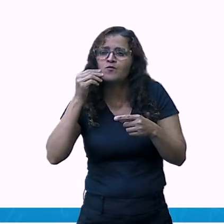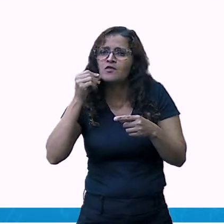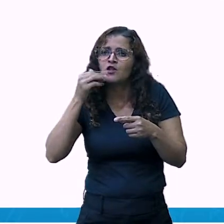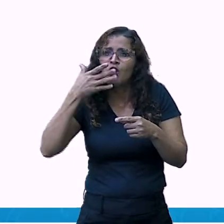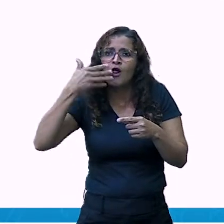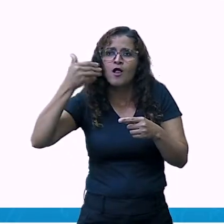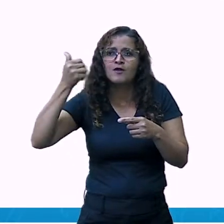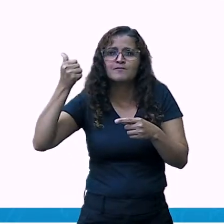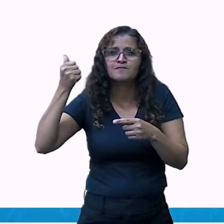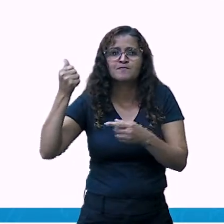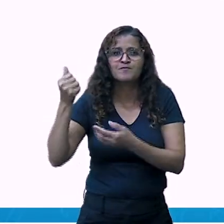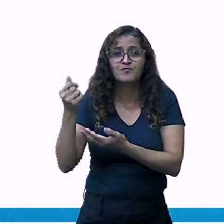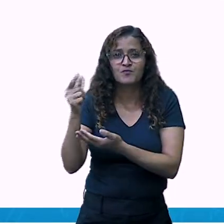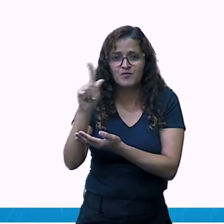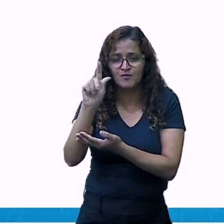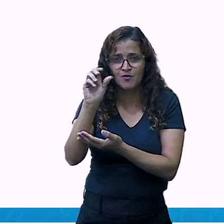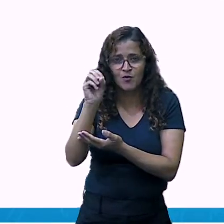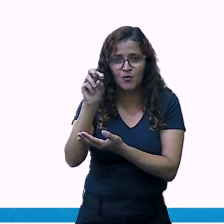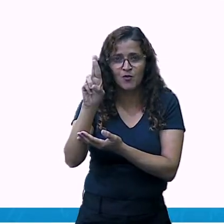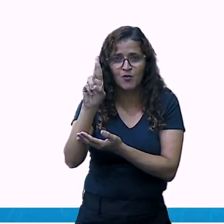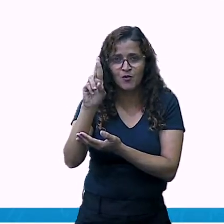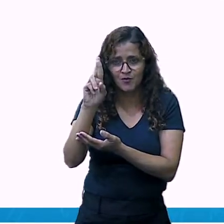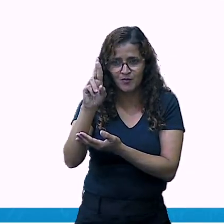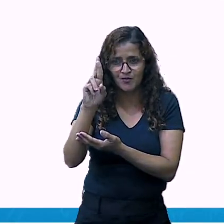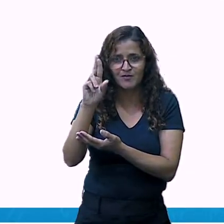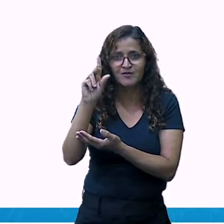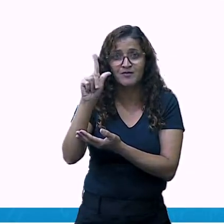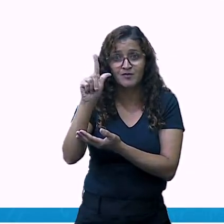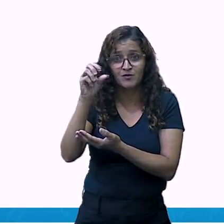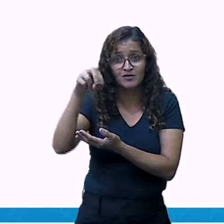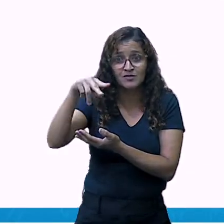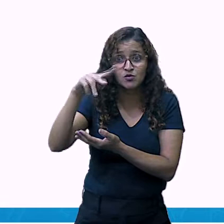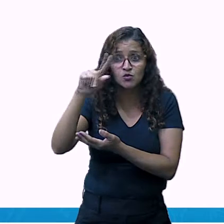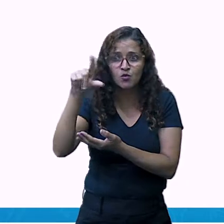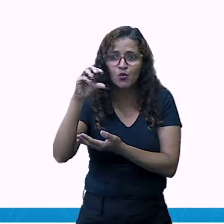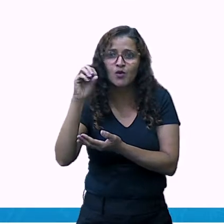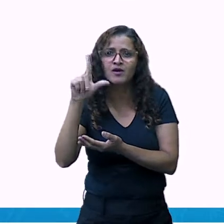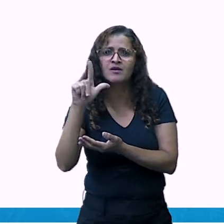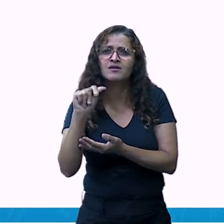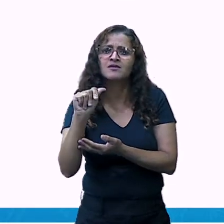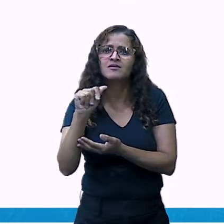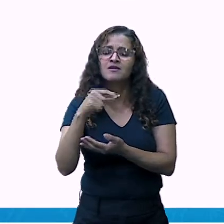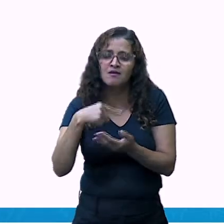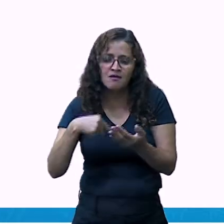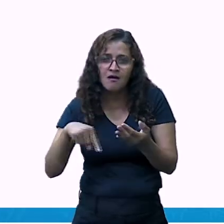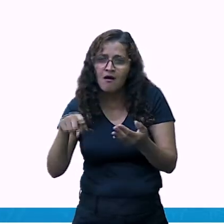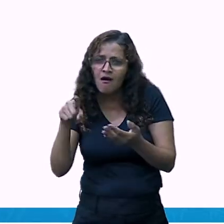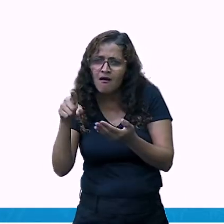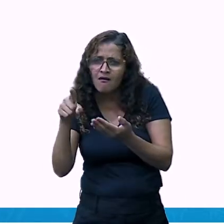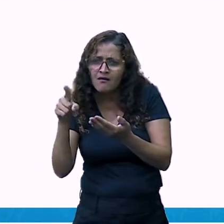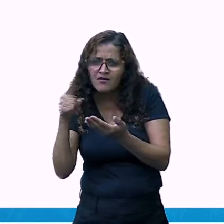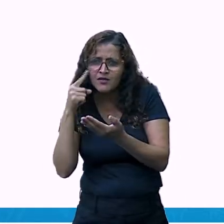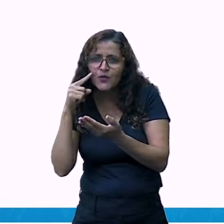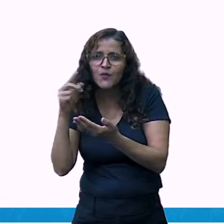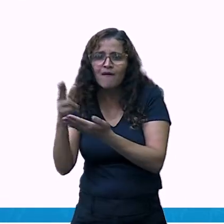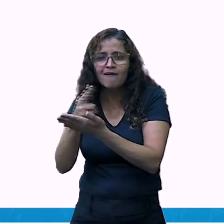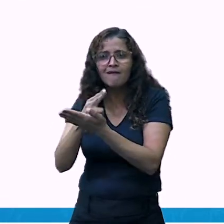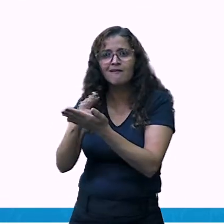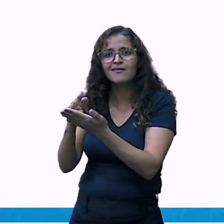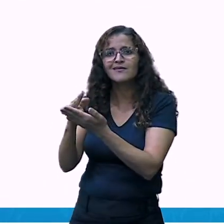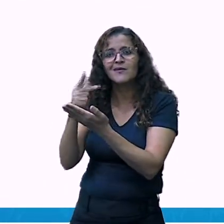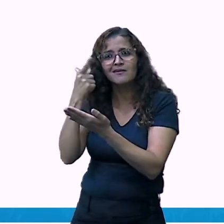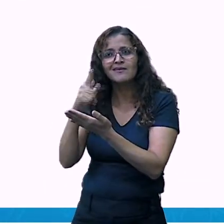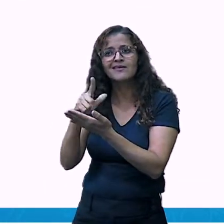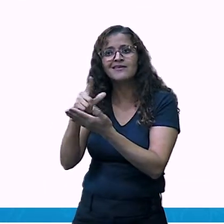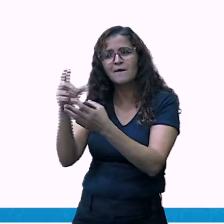queijo gorgonzola. Quando ele fica aí vários dias com os fungos agindo,